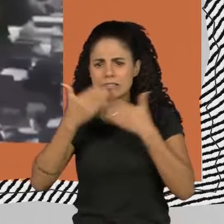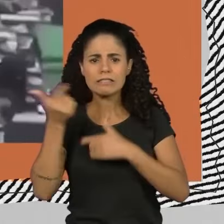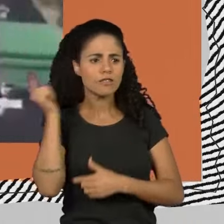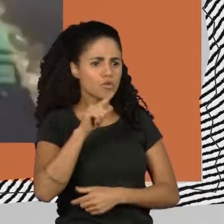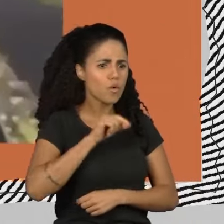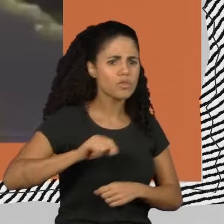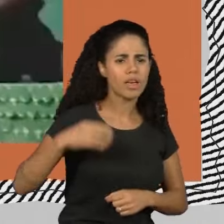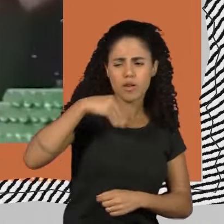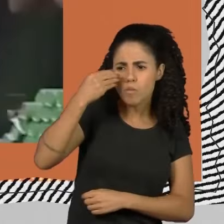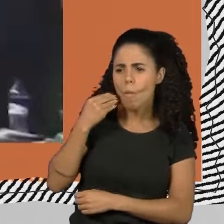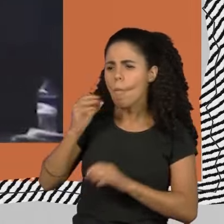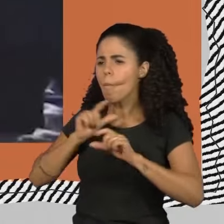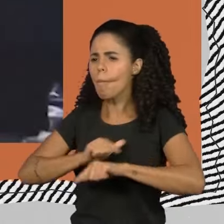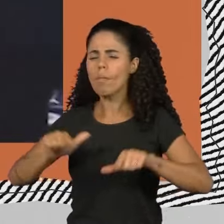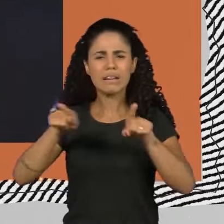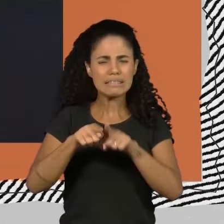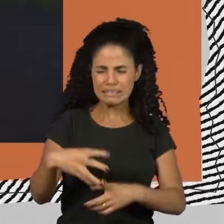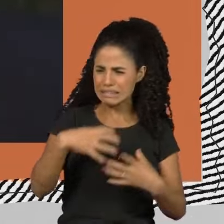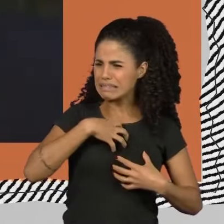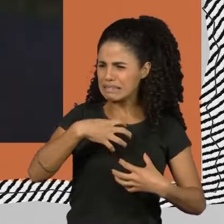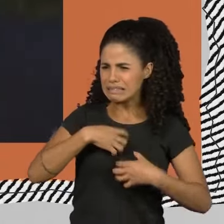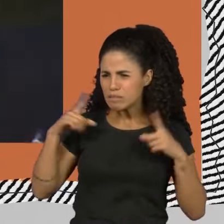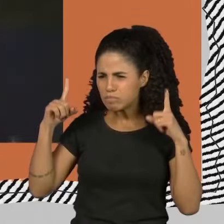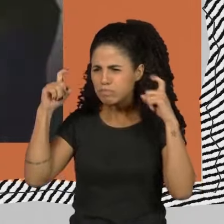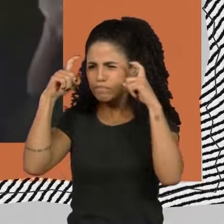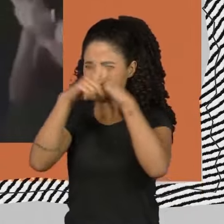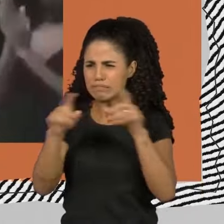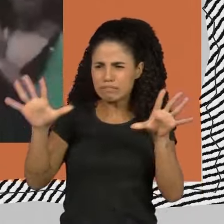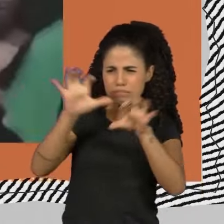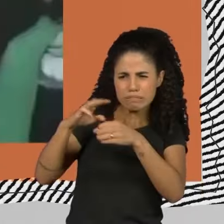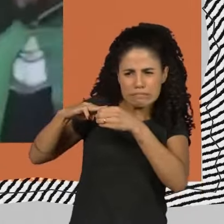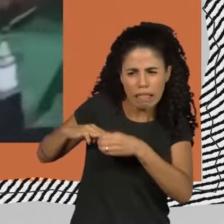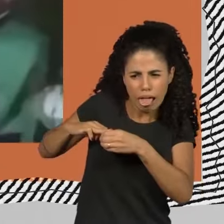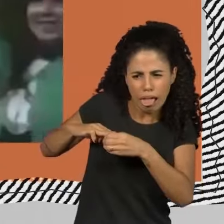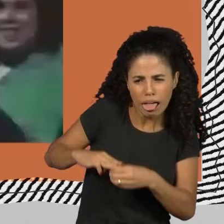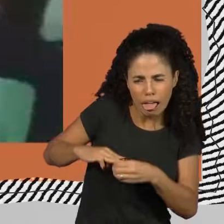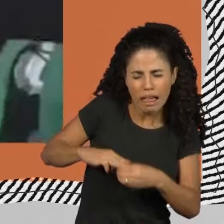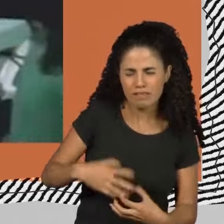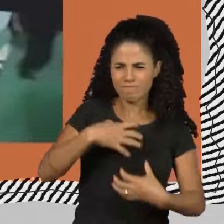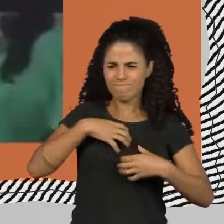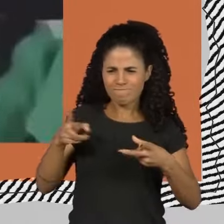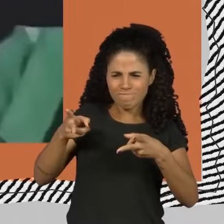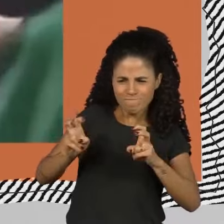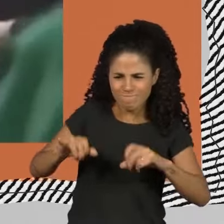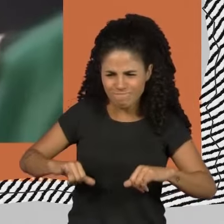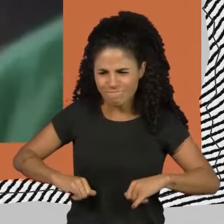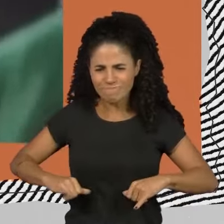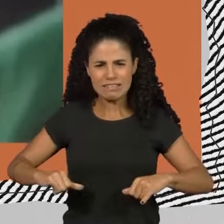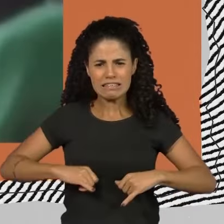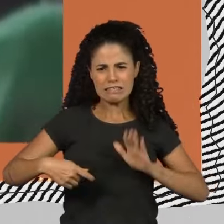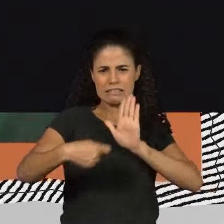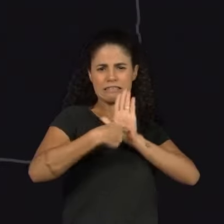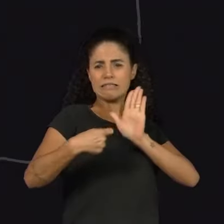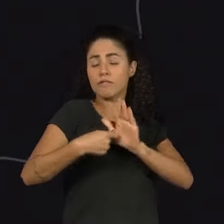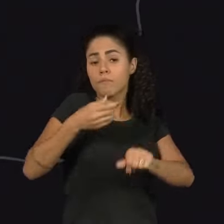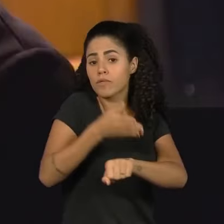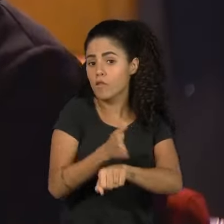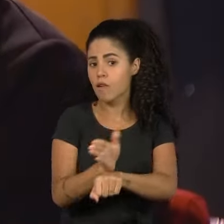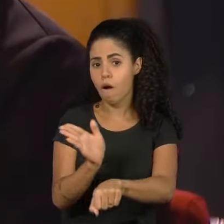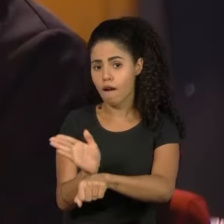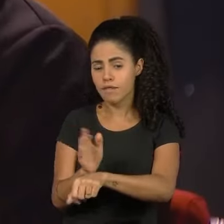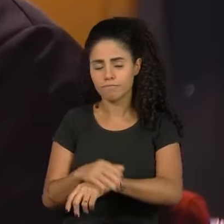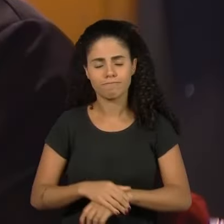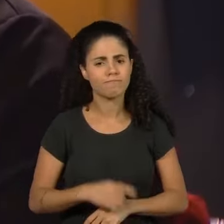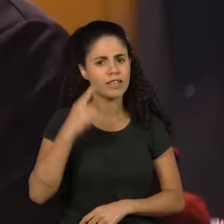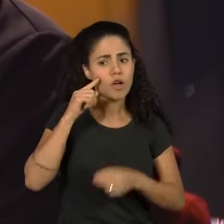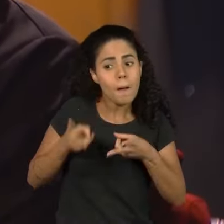não vê nada não ser uma estrela longe meio ofuscada sente o drama o preço AC o que